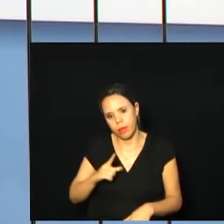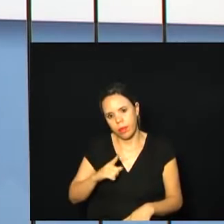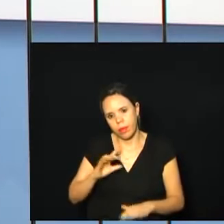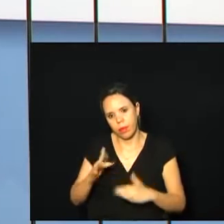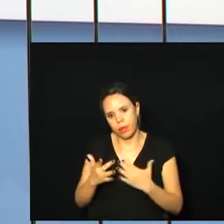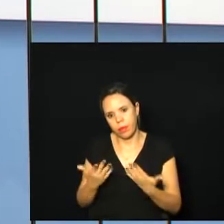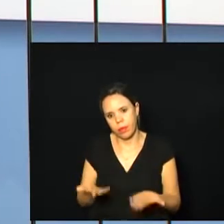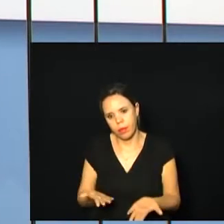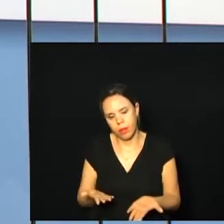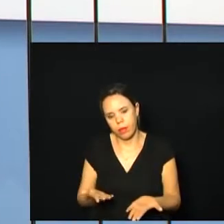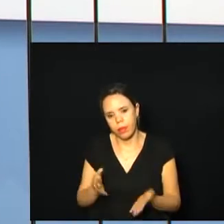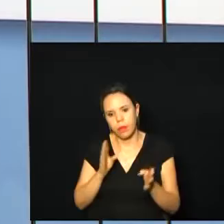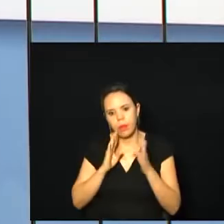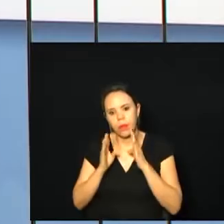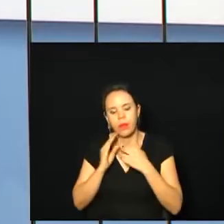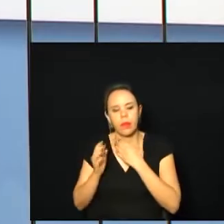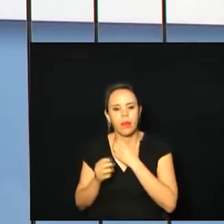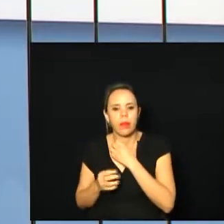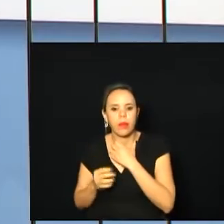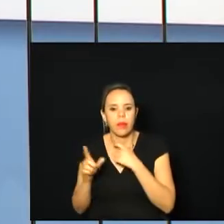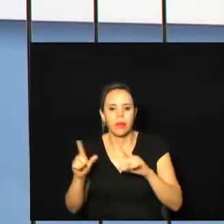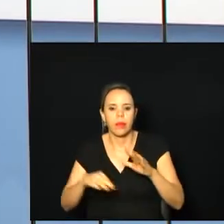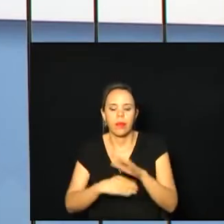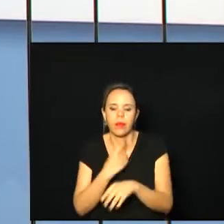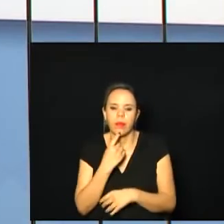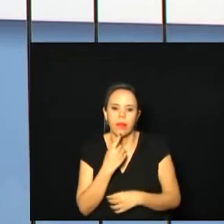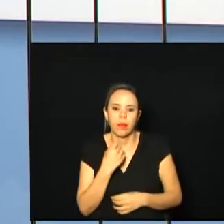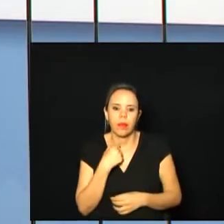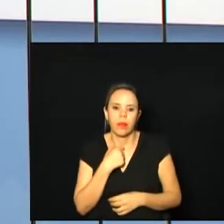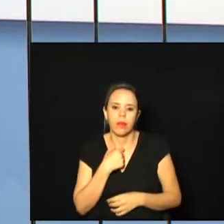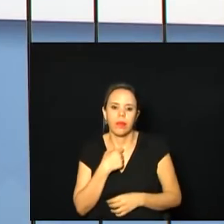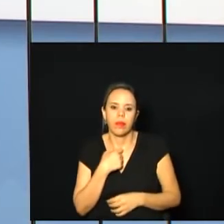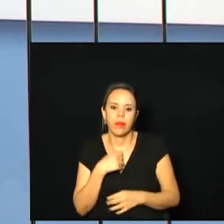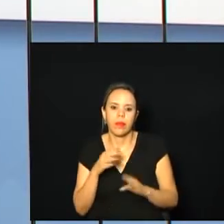redes sociais facebook.com/TV Câmara Campinas,